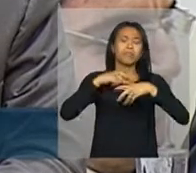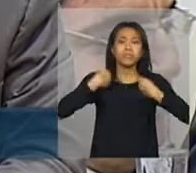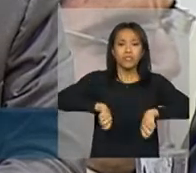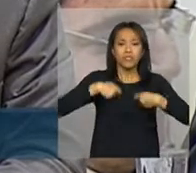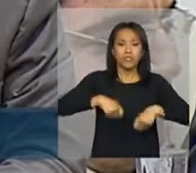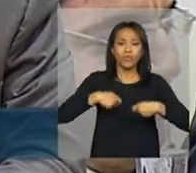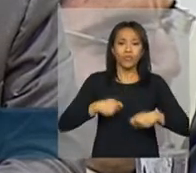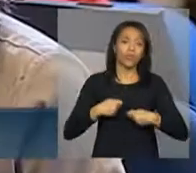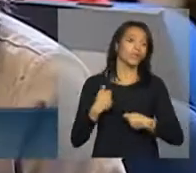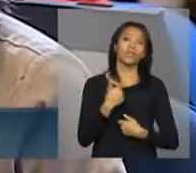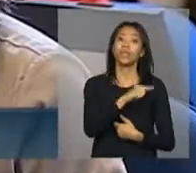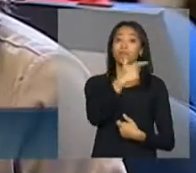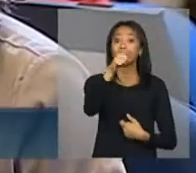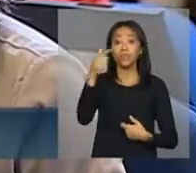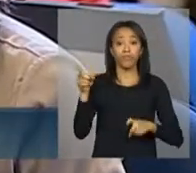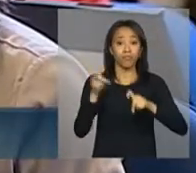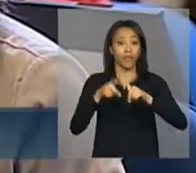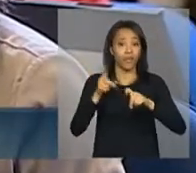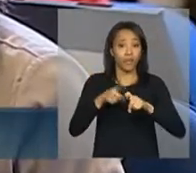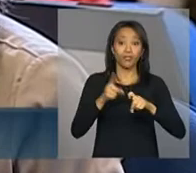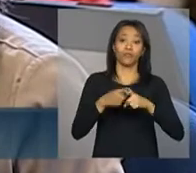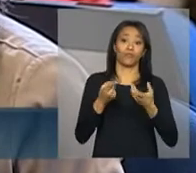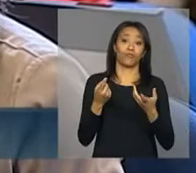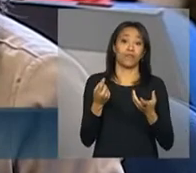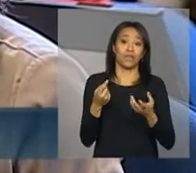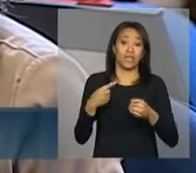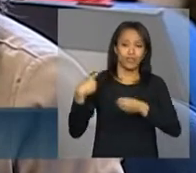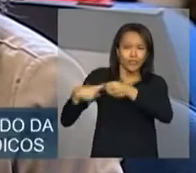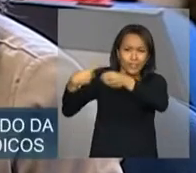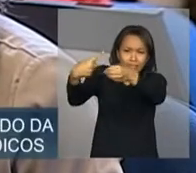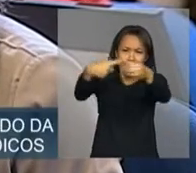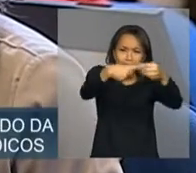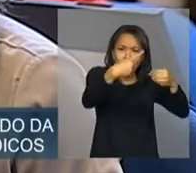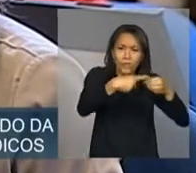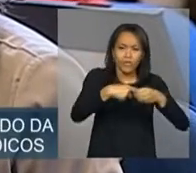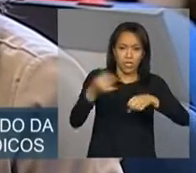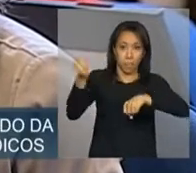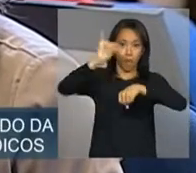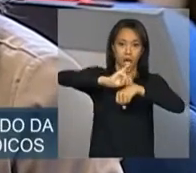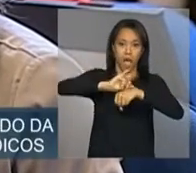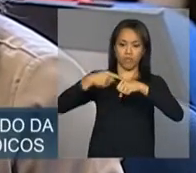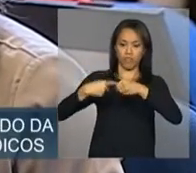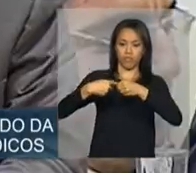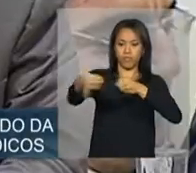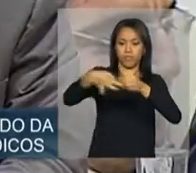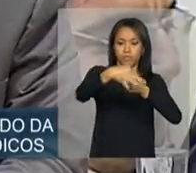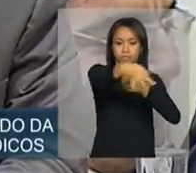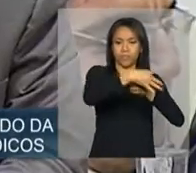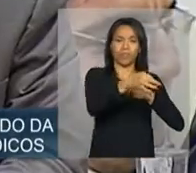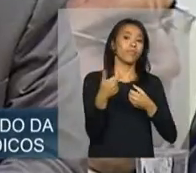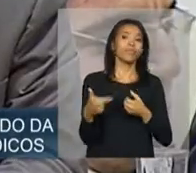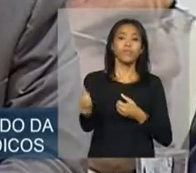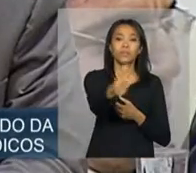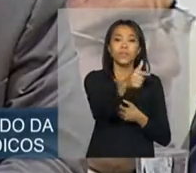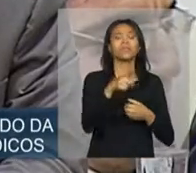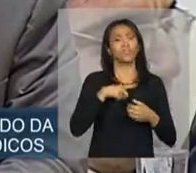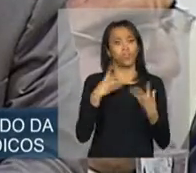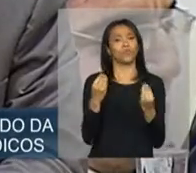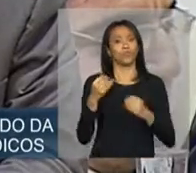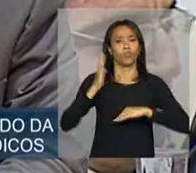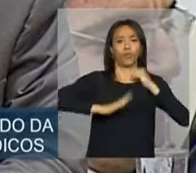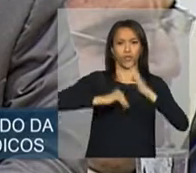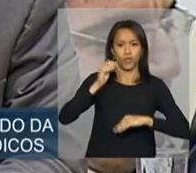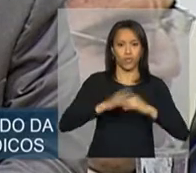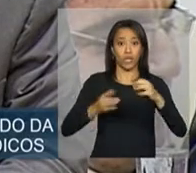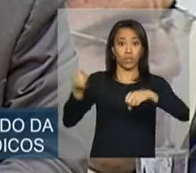não tem médicos suficientes na atenção básica na periferia das grandes cidades no município do interior nesses locais tem muitos profissionais